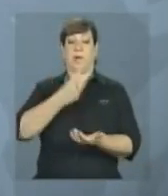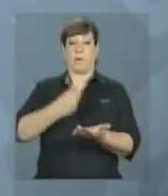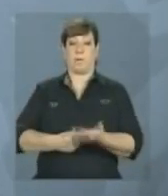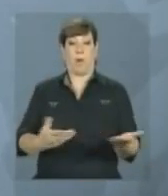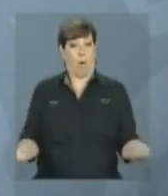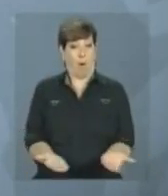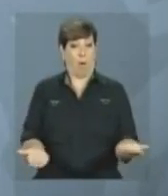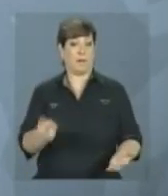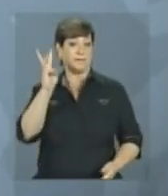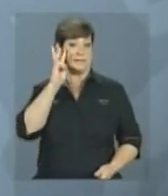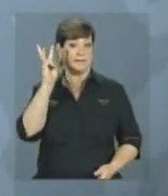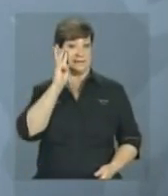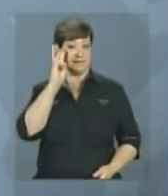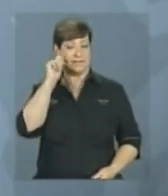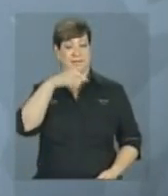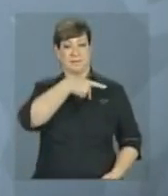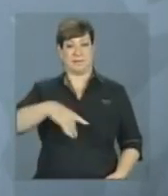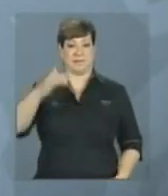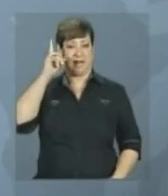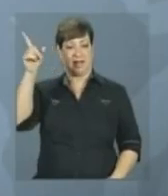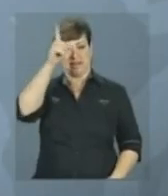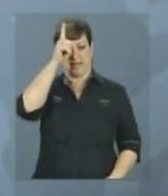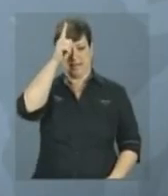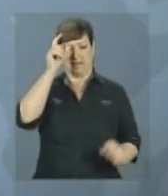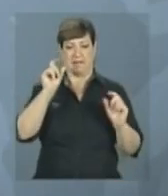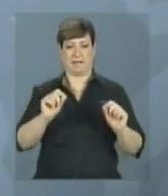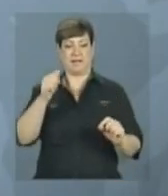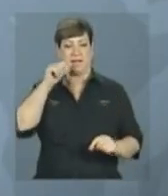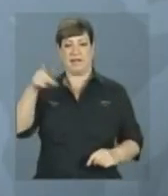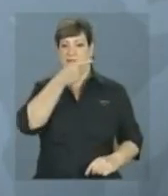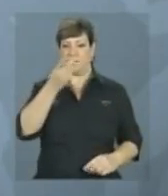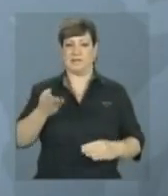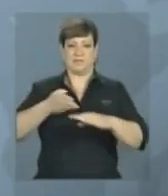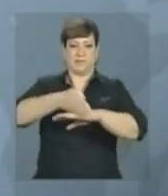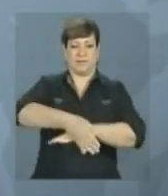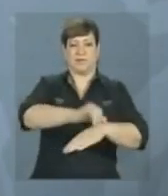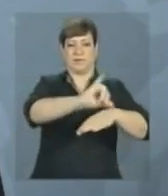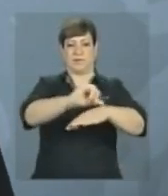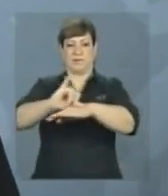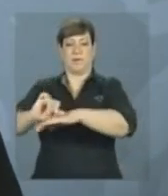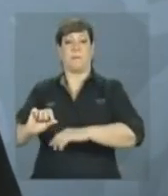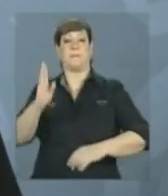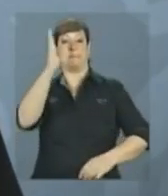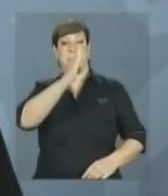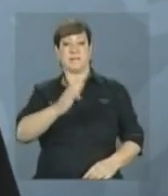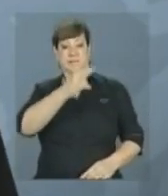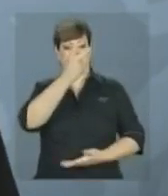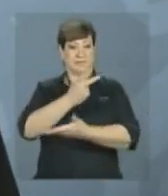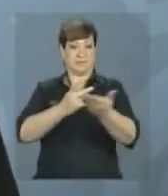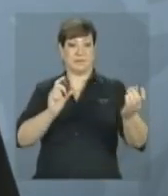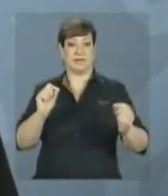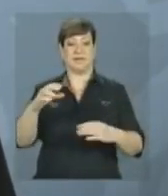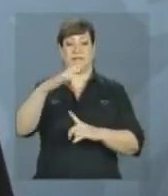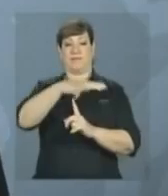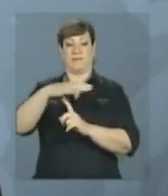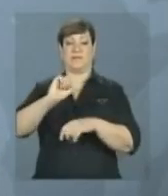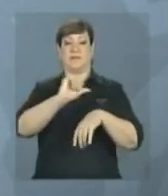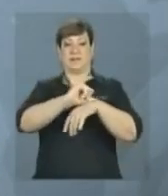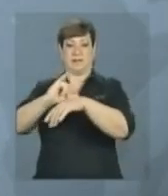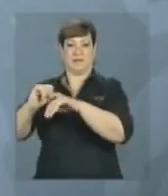desta terça-feira da presidenta Dilma Rousseff. Ela visitou hoje o Pavilhão do Brasil na Feira de Tecnologias da Informação,